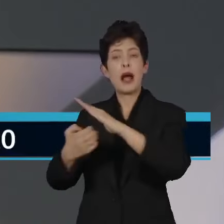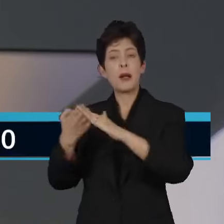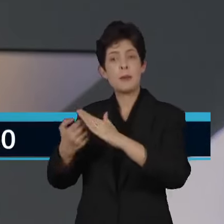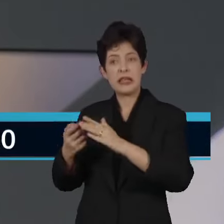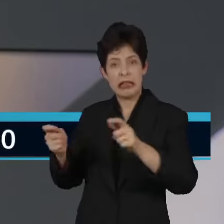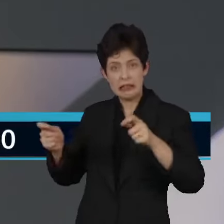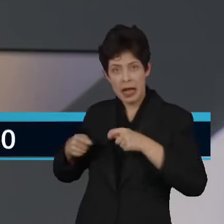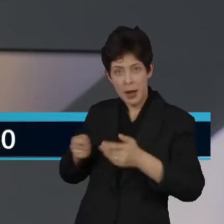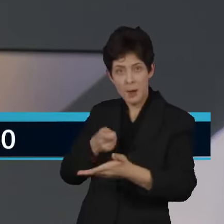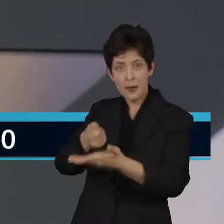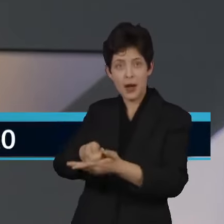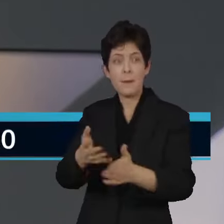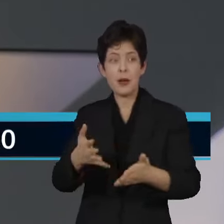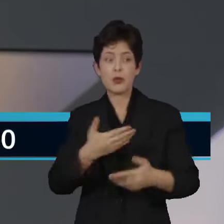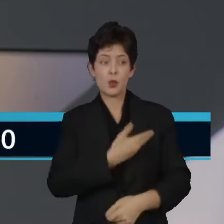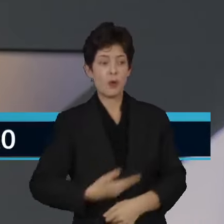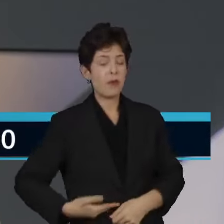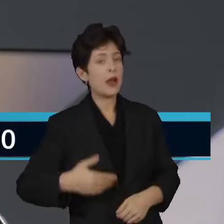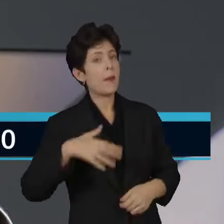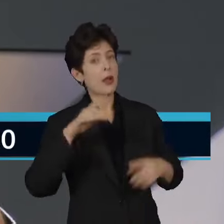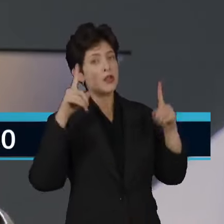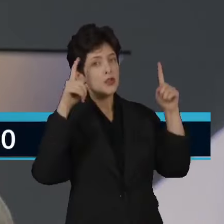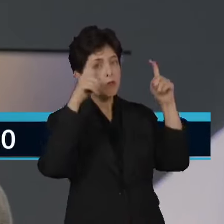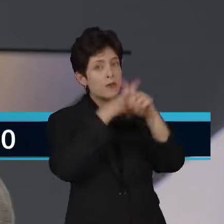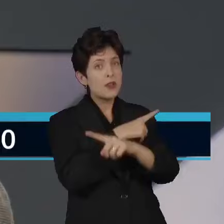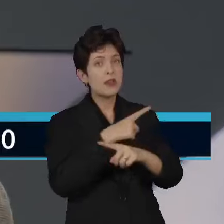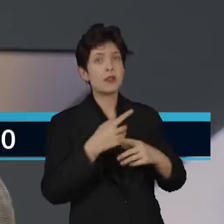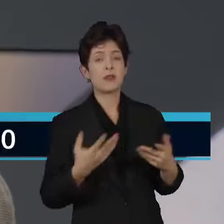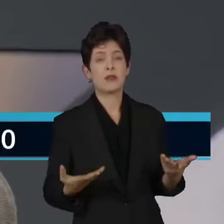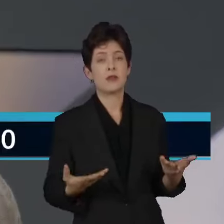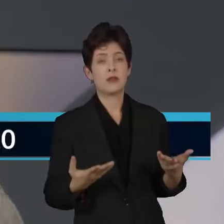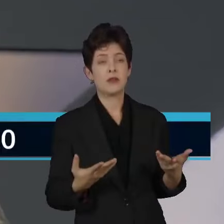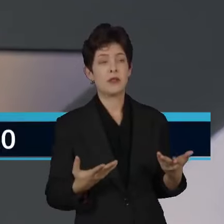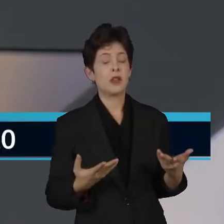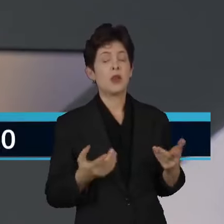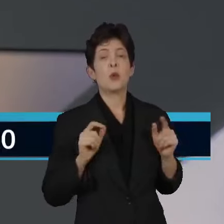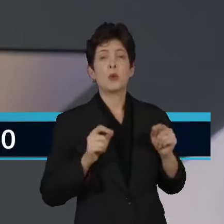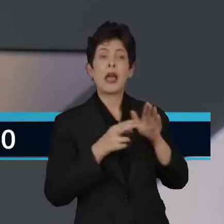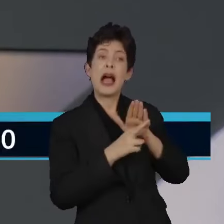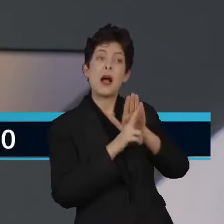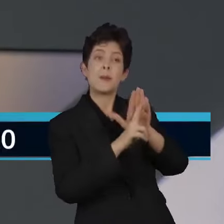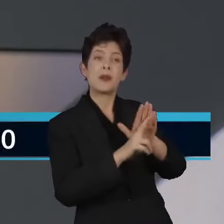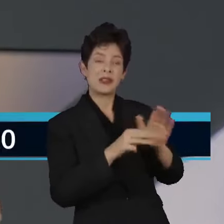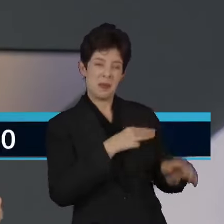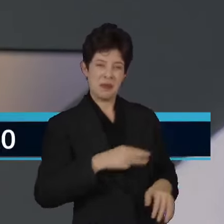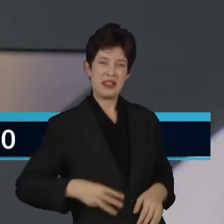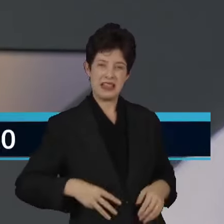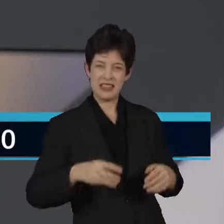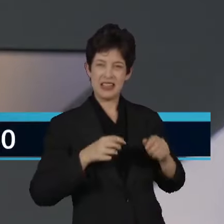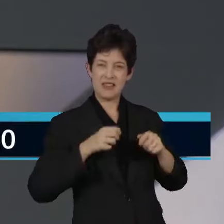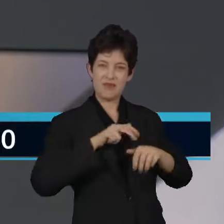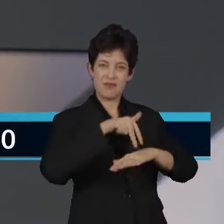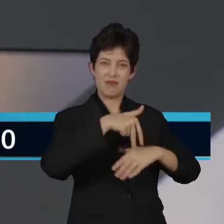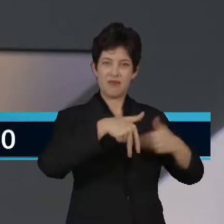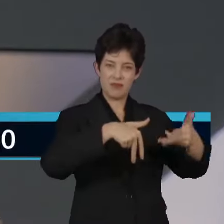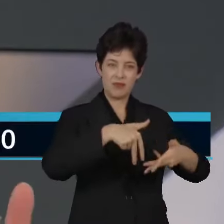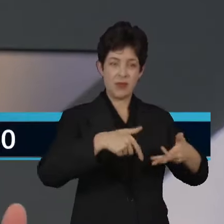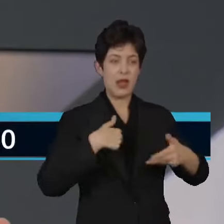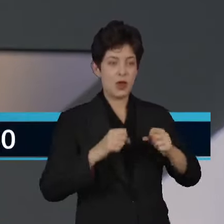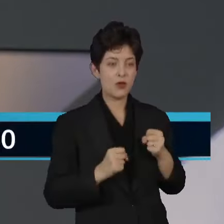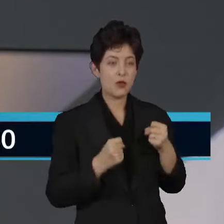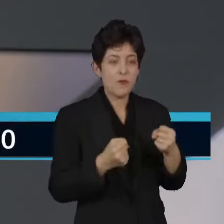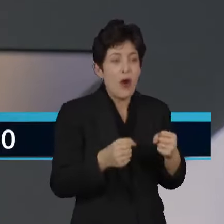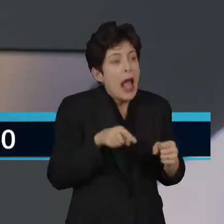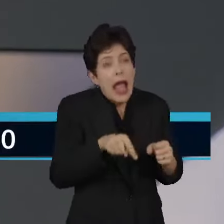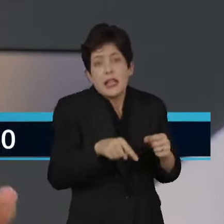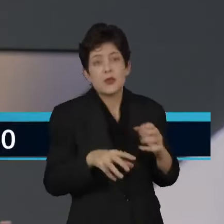Mas no Estado é muito mais complicado. Porque o que o próprio representante da ministra disse, olha, o maior esforço que eu posso fazer é